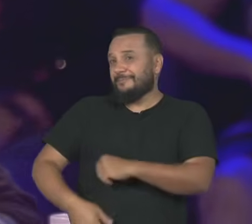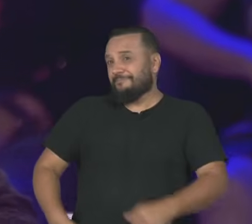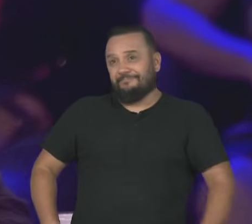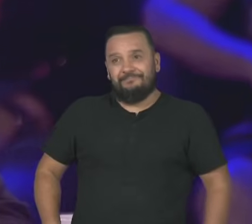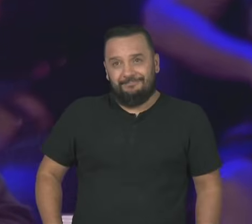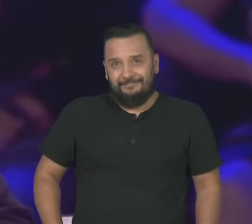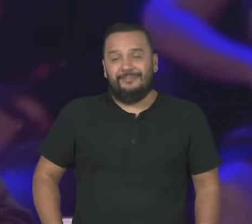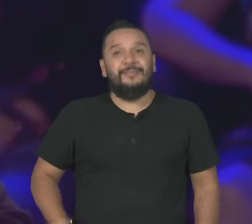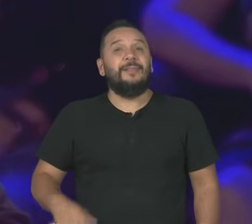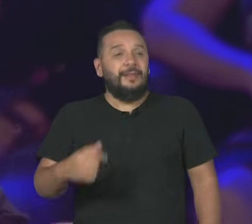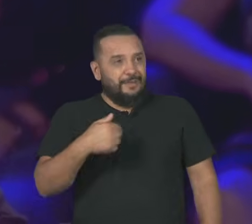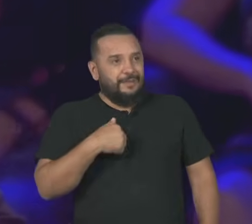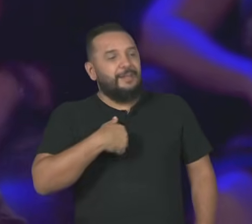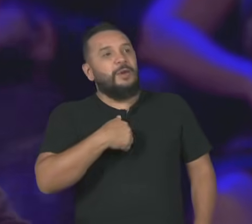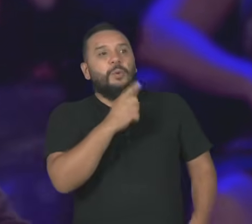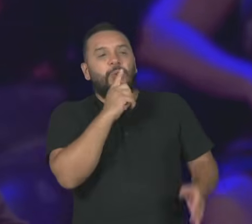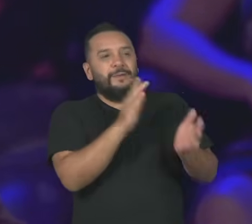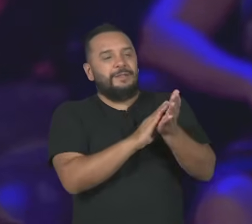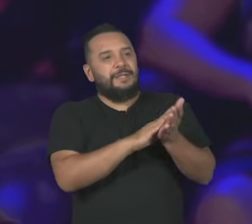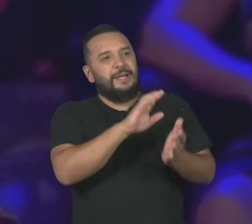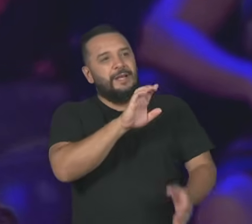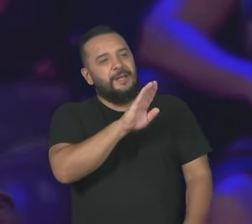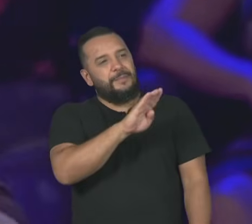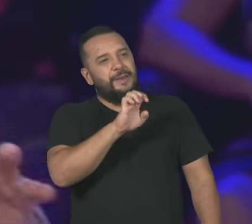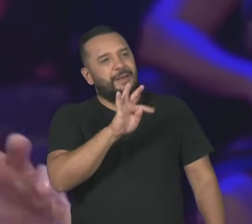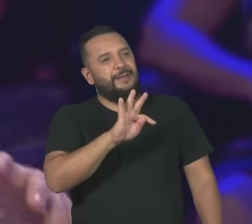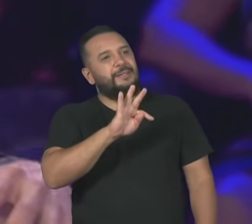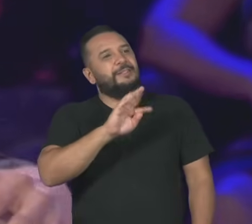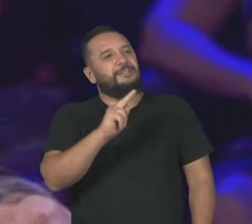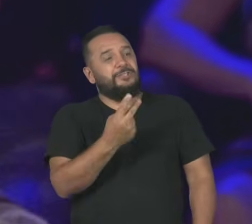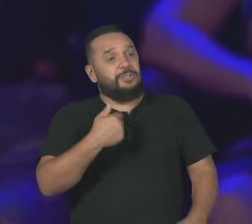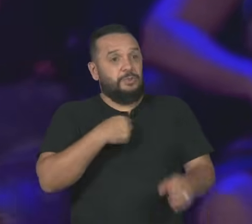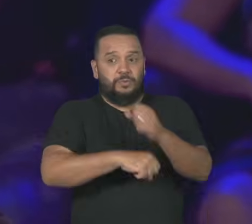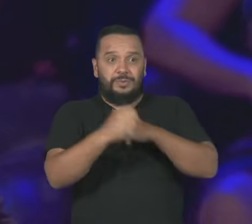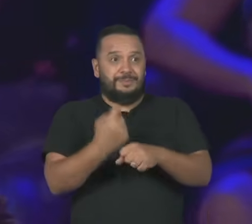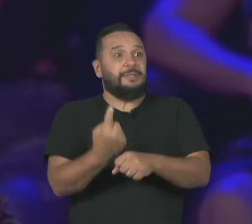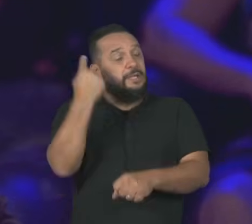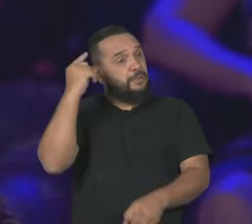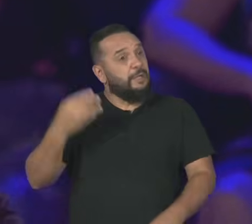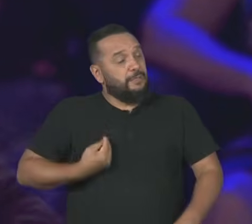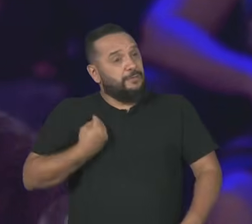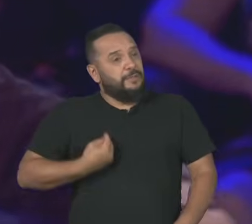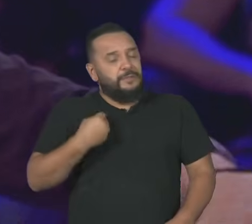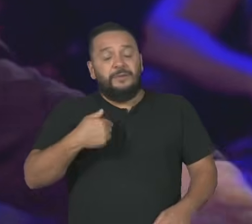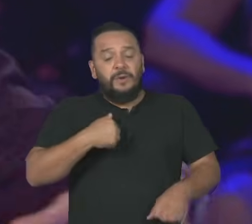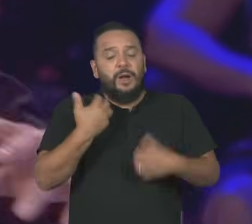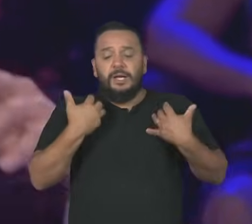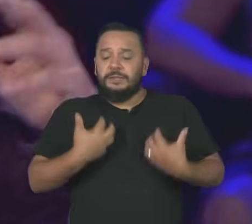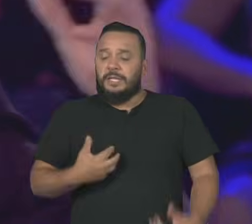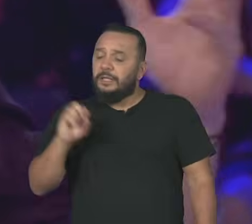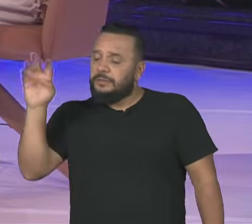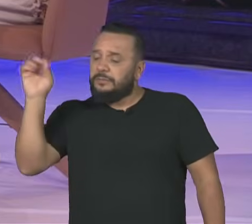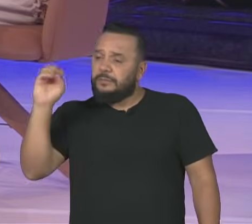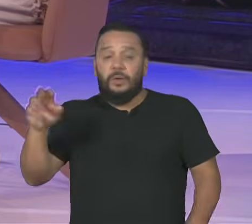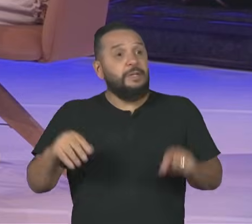Eu fui no aniversário da Beth Goulart do ano passado e ele tava. E chegou uma hora que eu tava meio cansado. Eu falei, eu preciso ir embora. E ele tava assim,